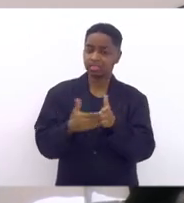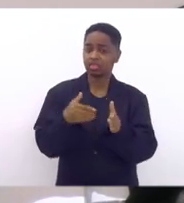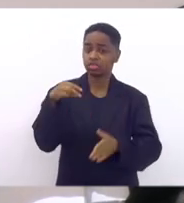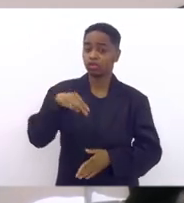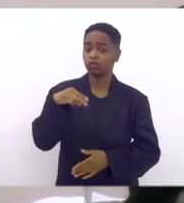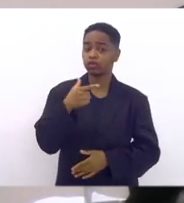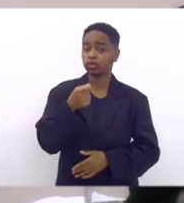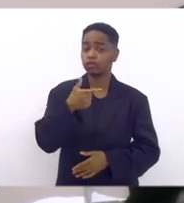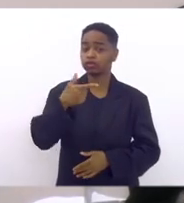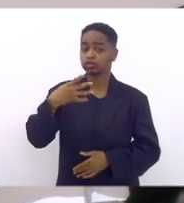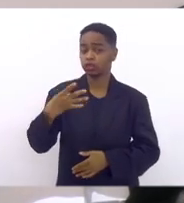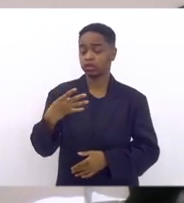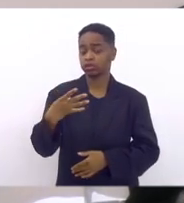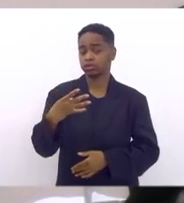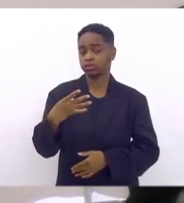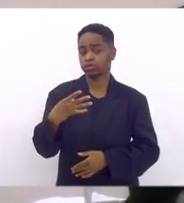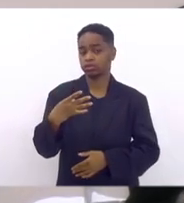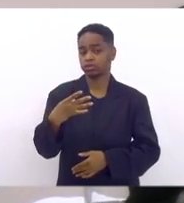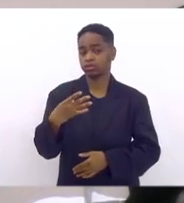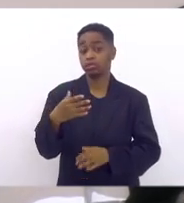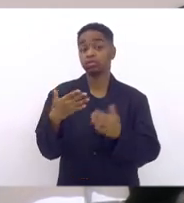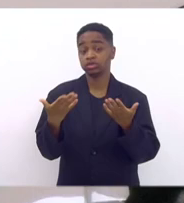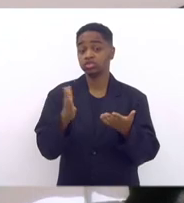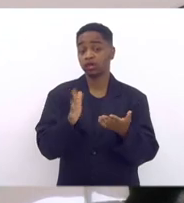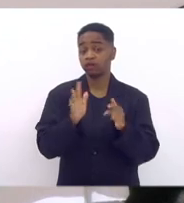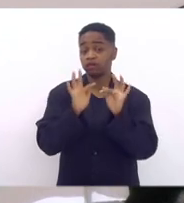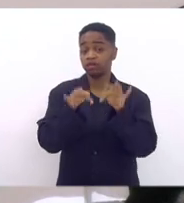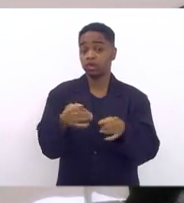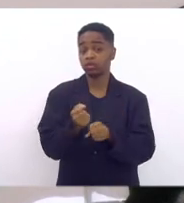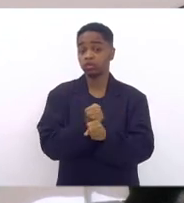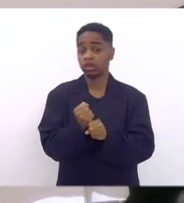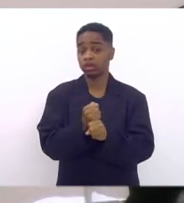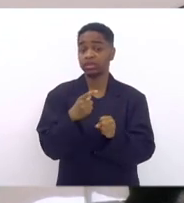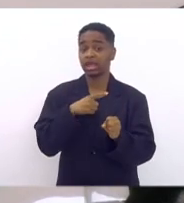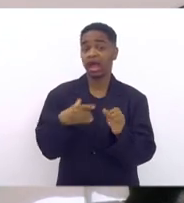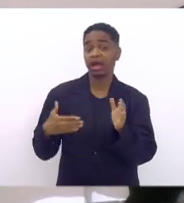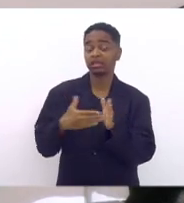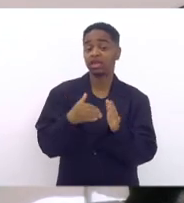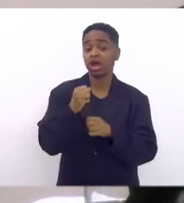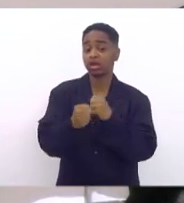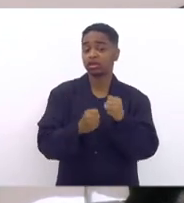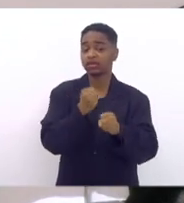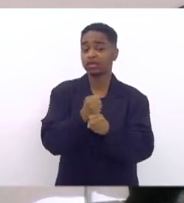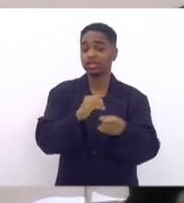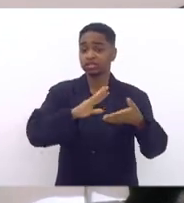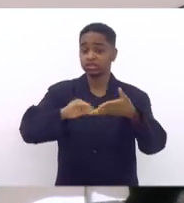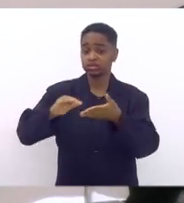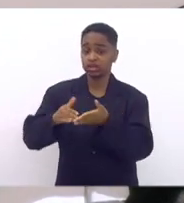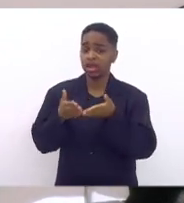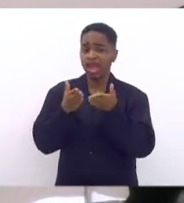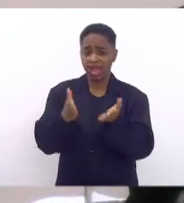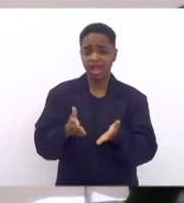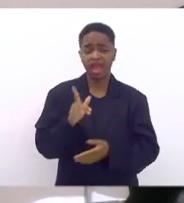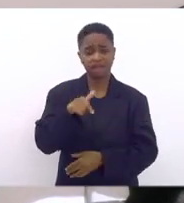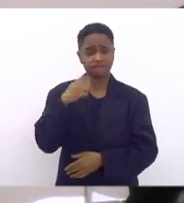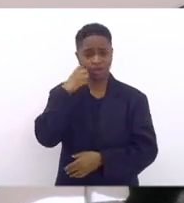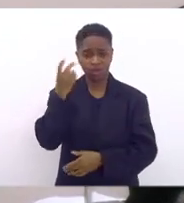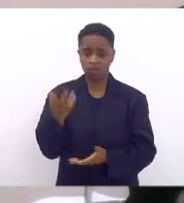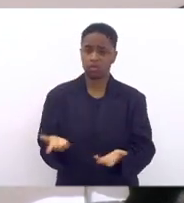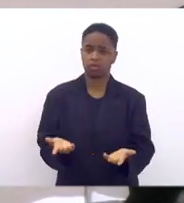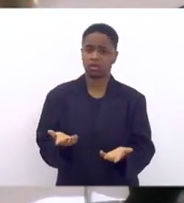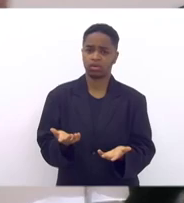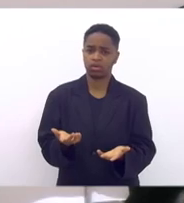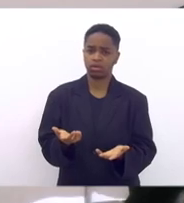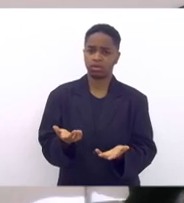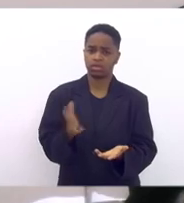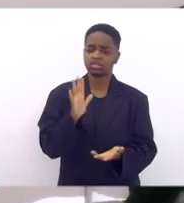Novembro de 24 então nós já estamos no final do ano então eles TM até Novembro do 24 para tirar É uma vergonha nós estamos aí